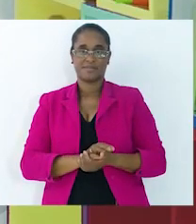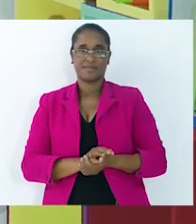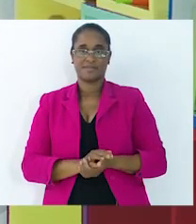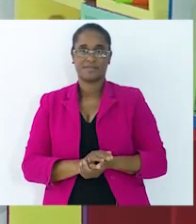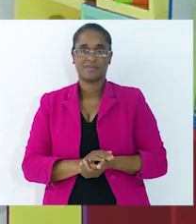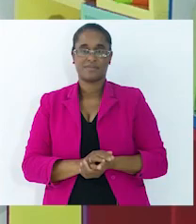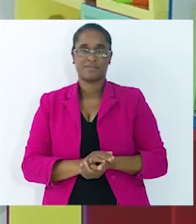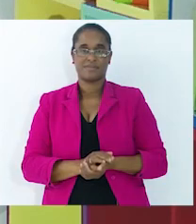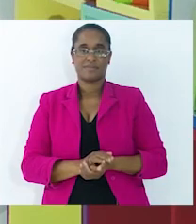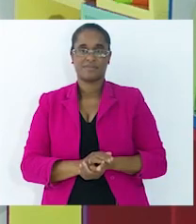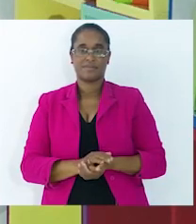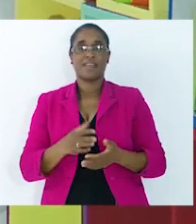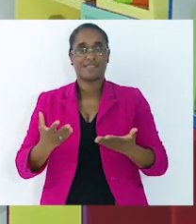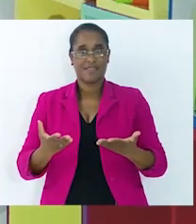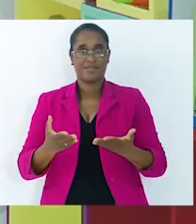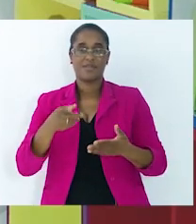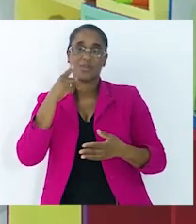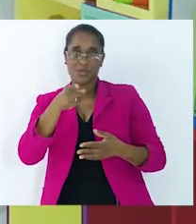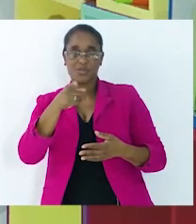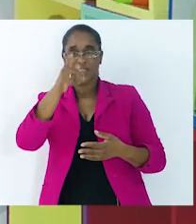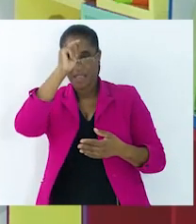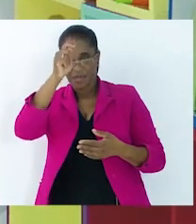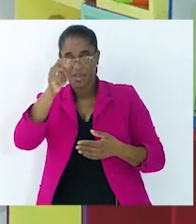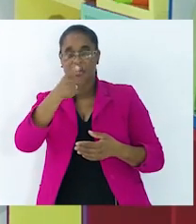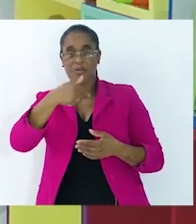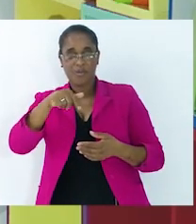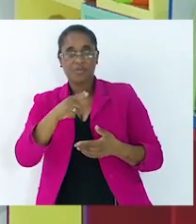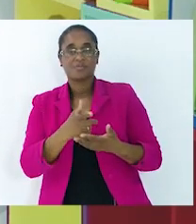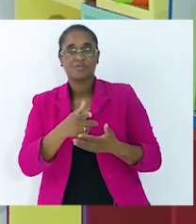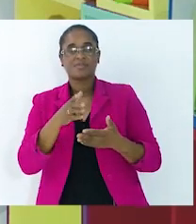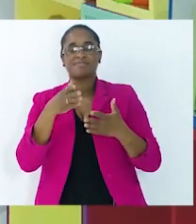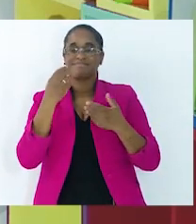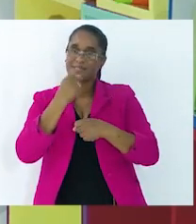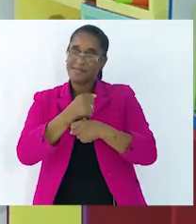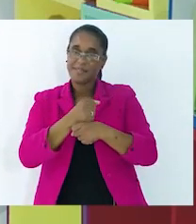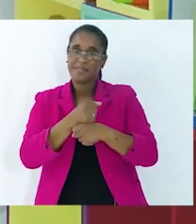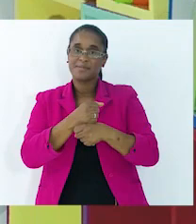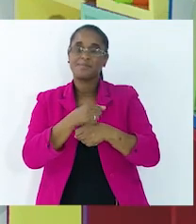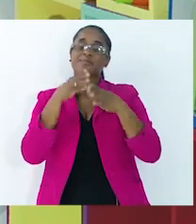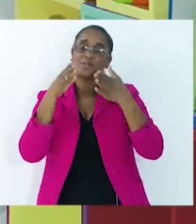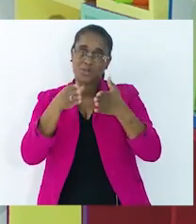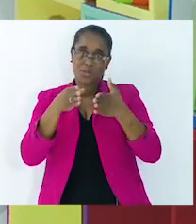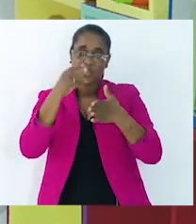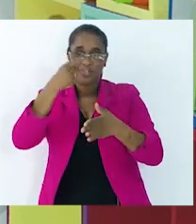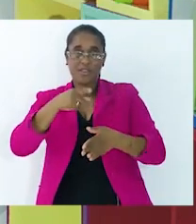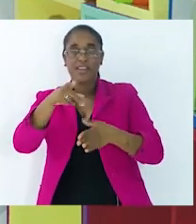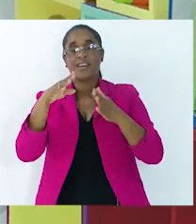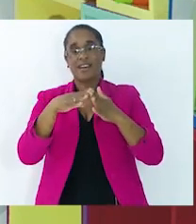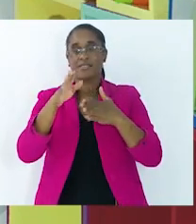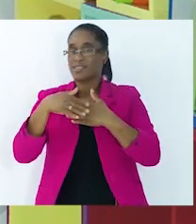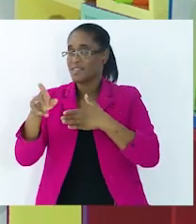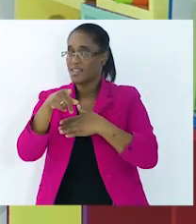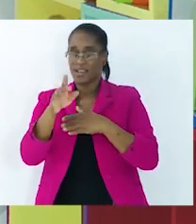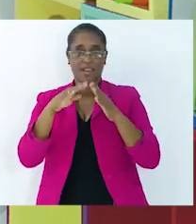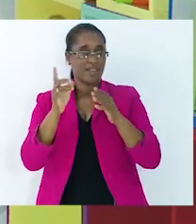E então, estás a cumprir com a nossa linha de colaboração? Fica em casa. Não saias de